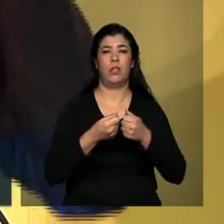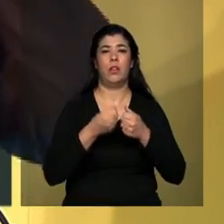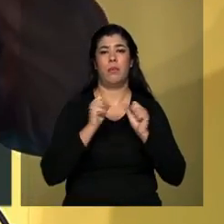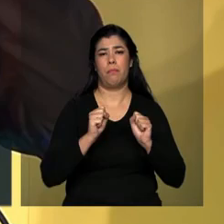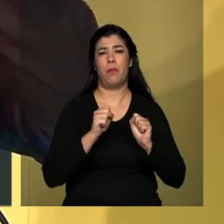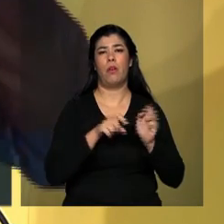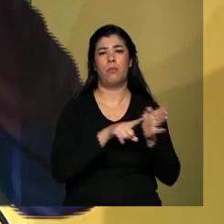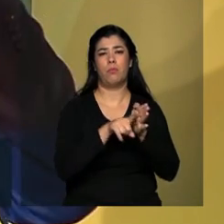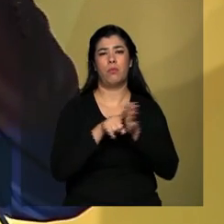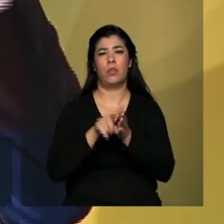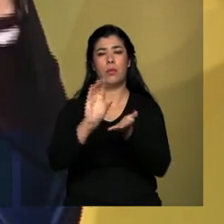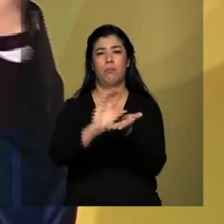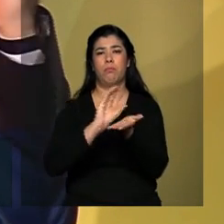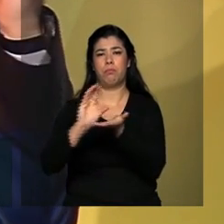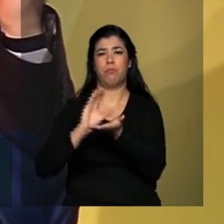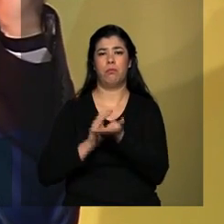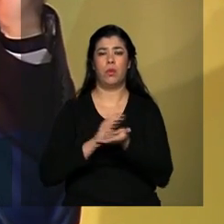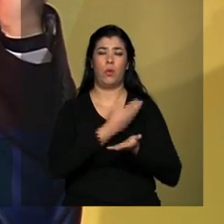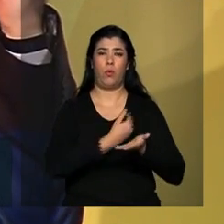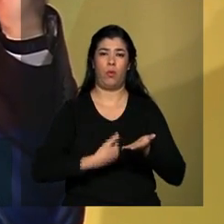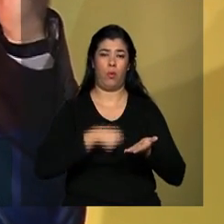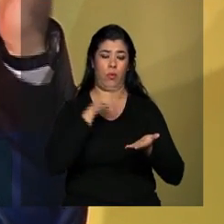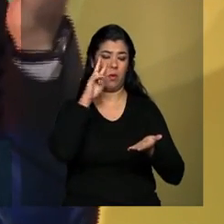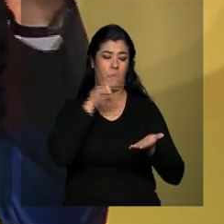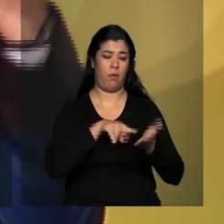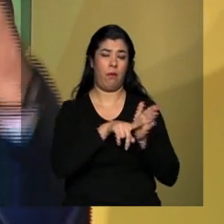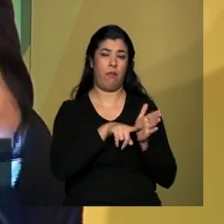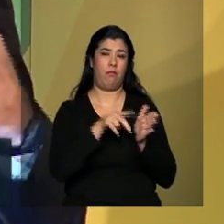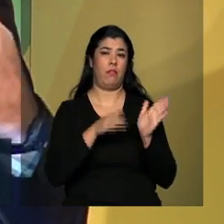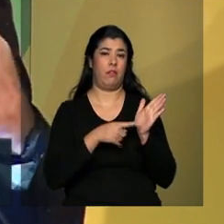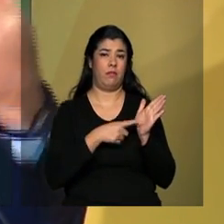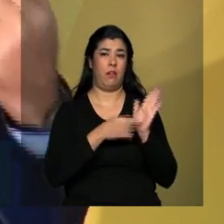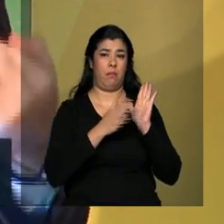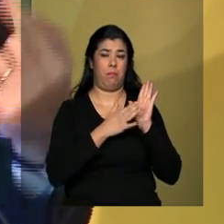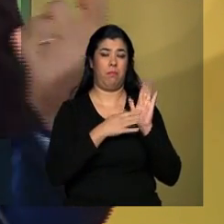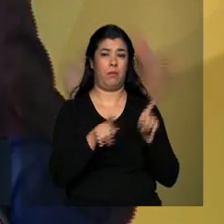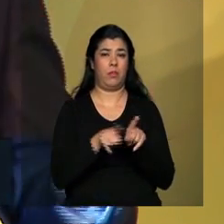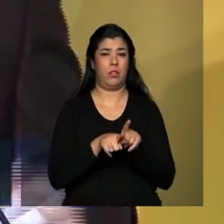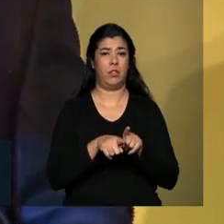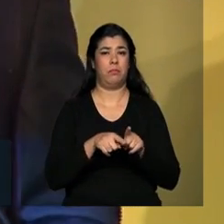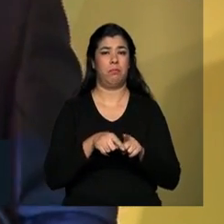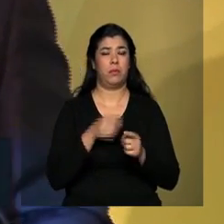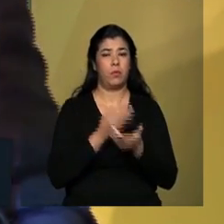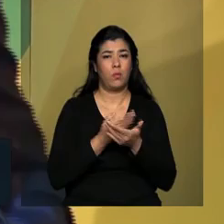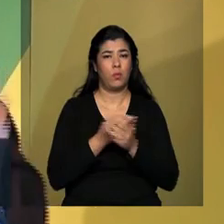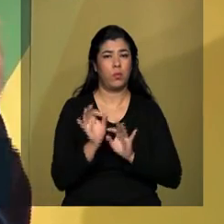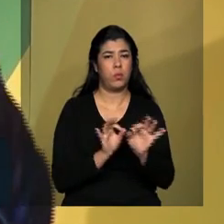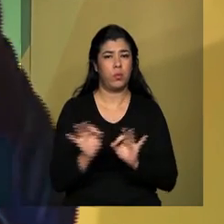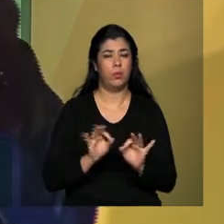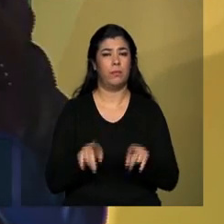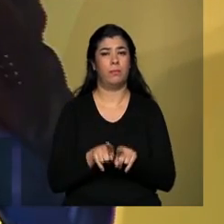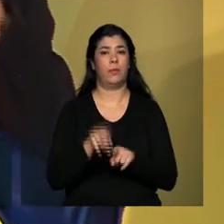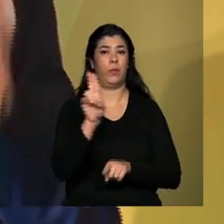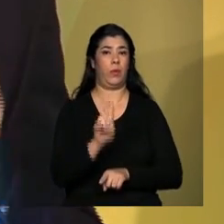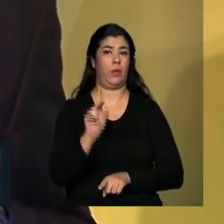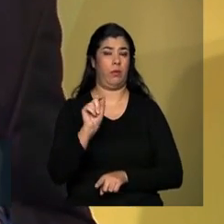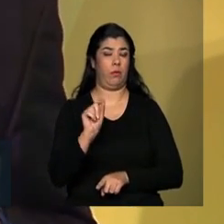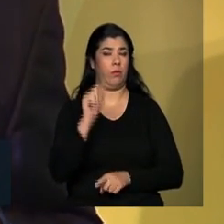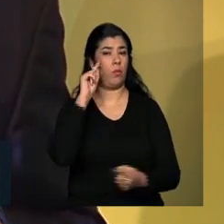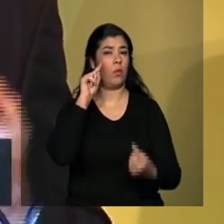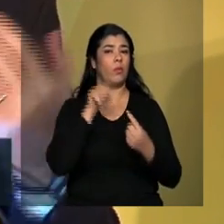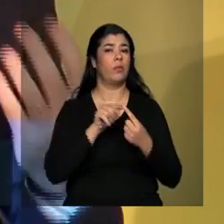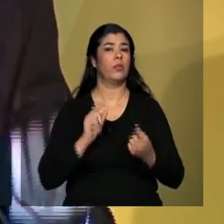estudo. Depois disso, o governo irá escolher um dos estudos. o qual será usado a fim de